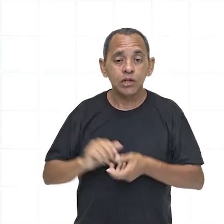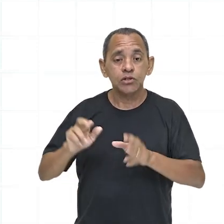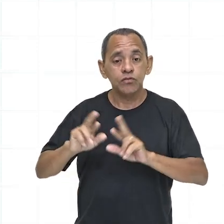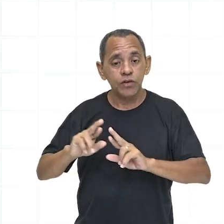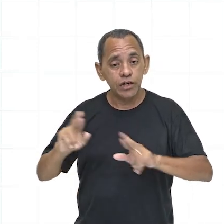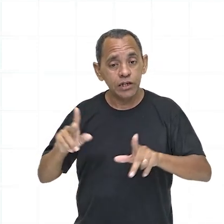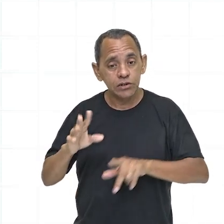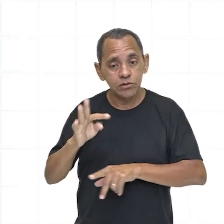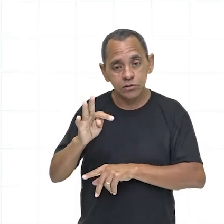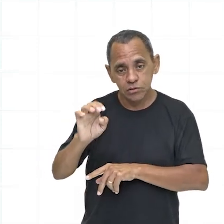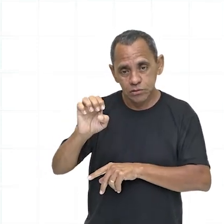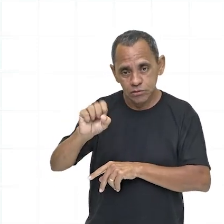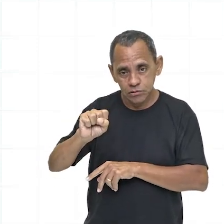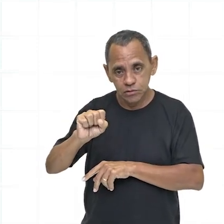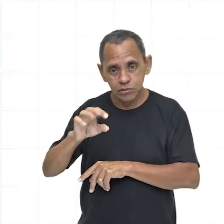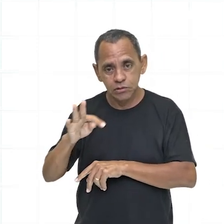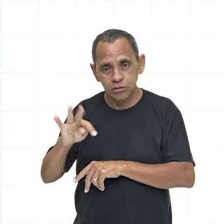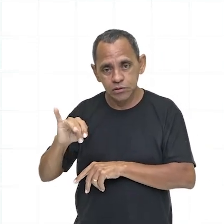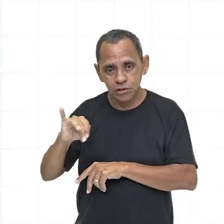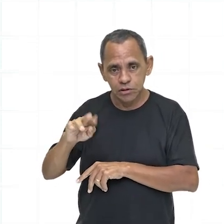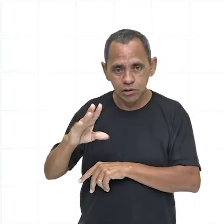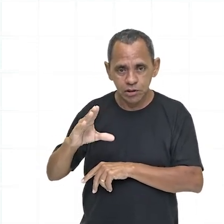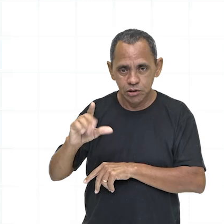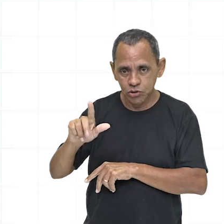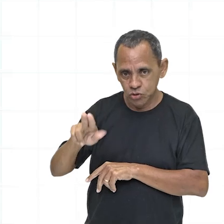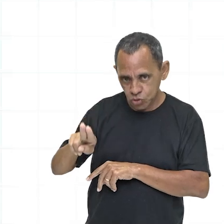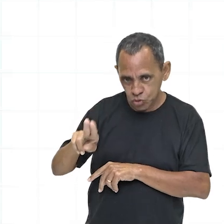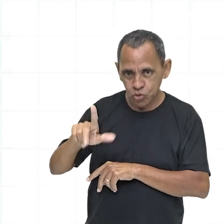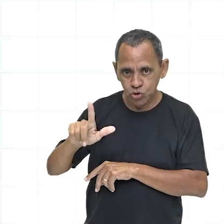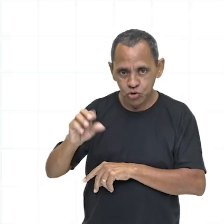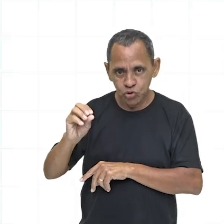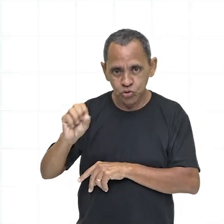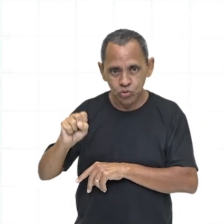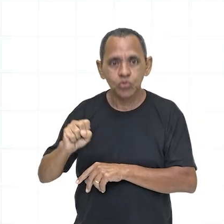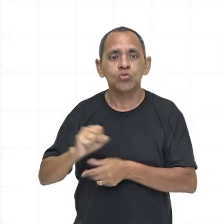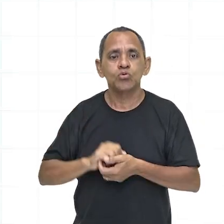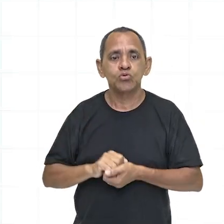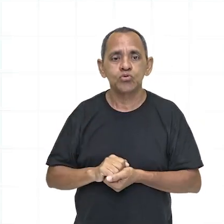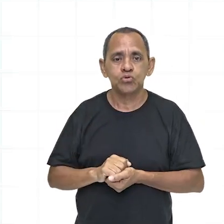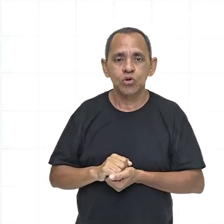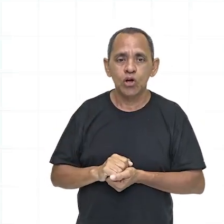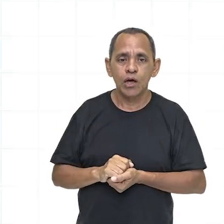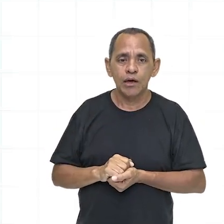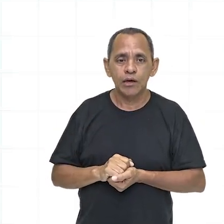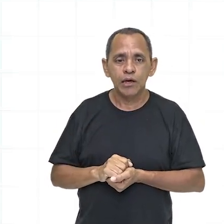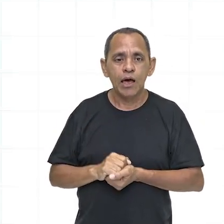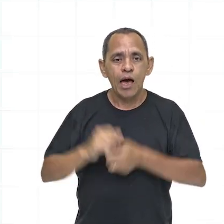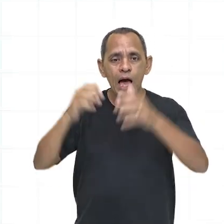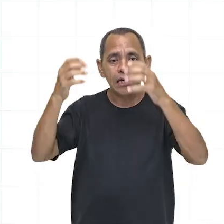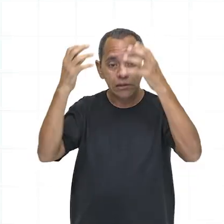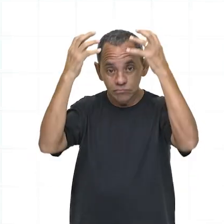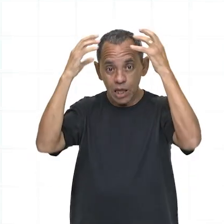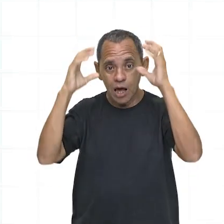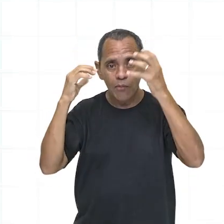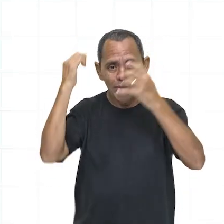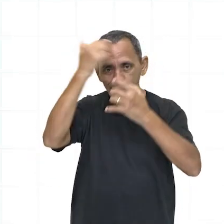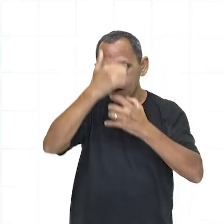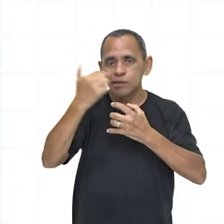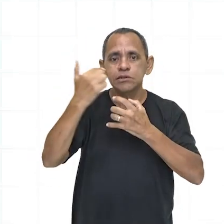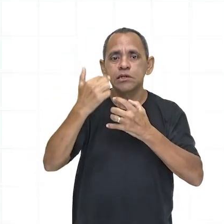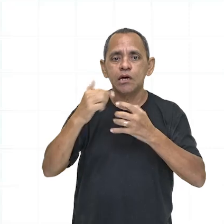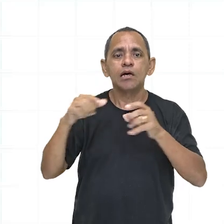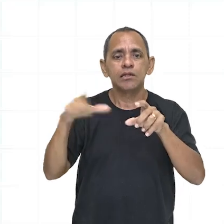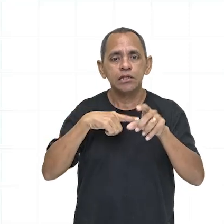cima, na cabeça, nós vamos ter a glândula hipófise, ou glândula